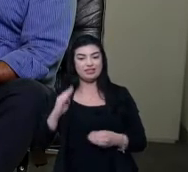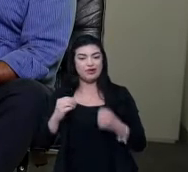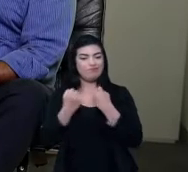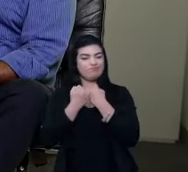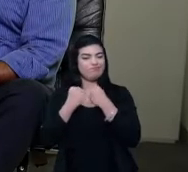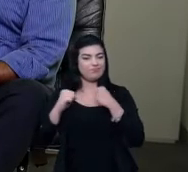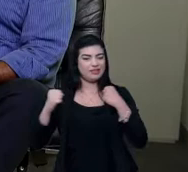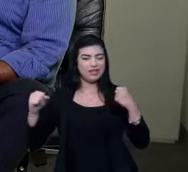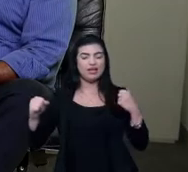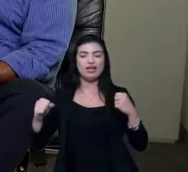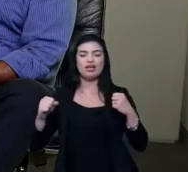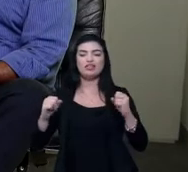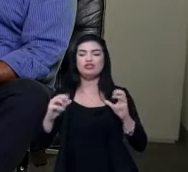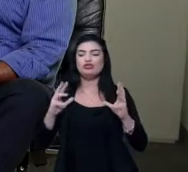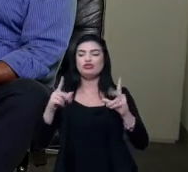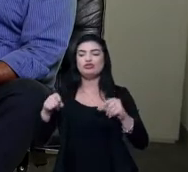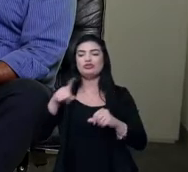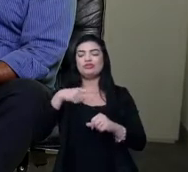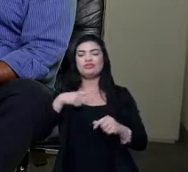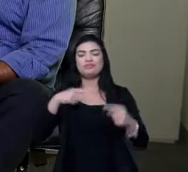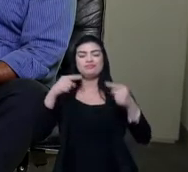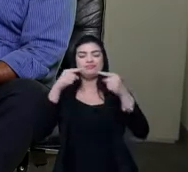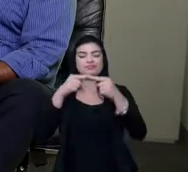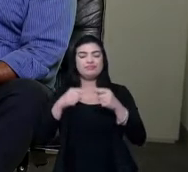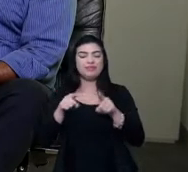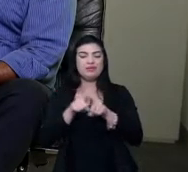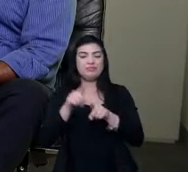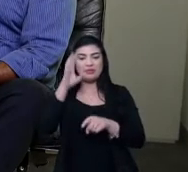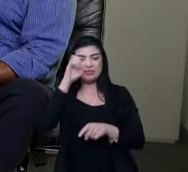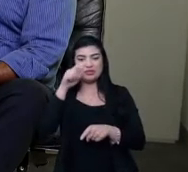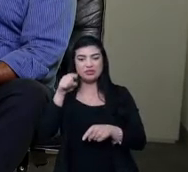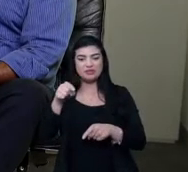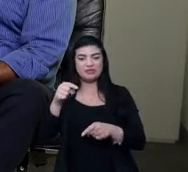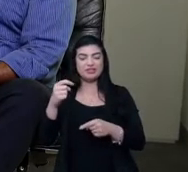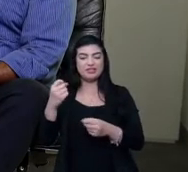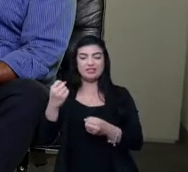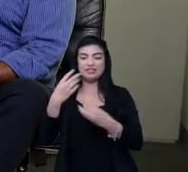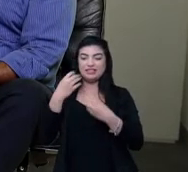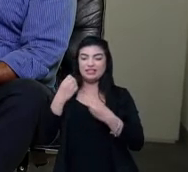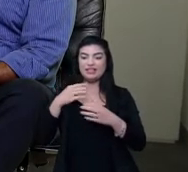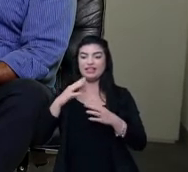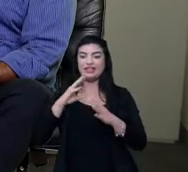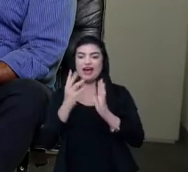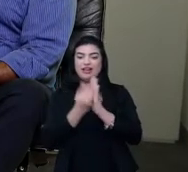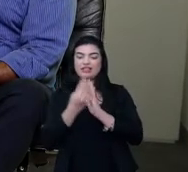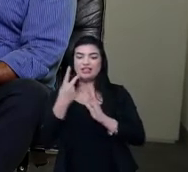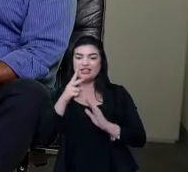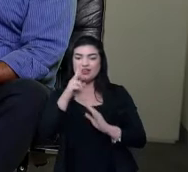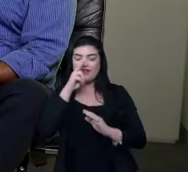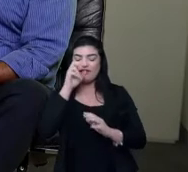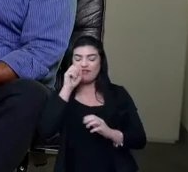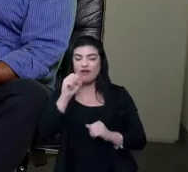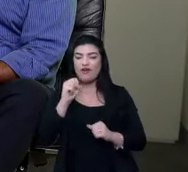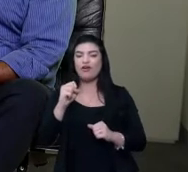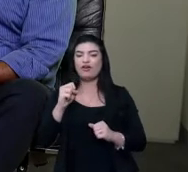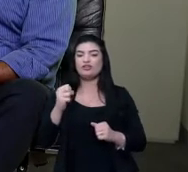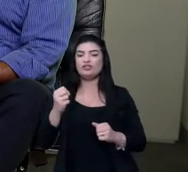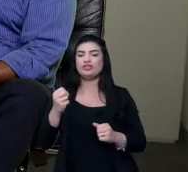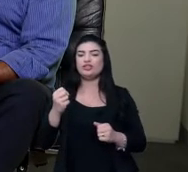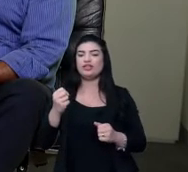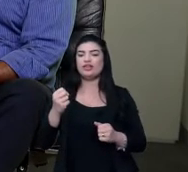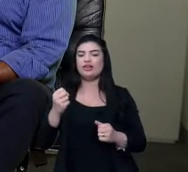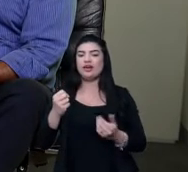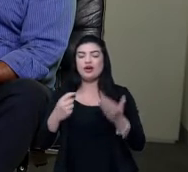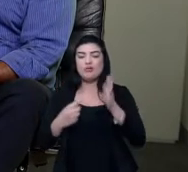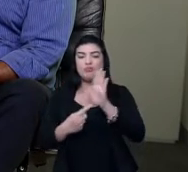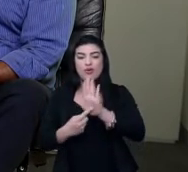gente pode extrair dele, e a gente aprende com você e com a sua arte, a potência também da sua arte, da sua exposição